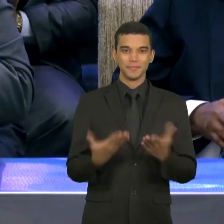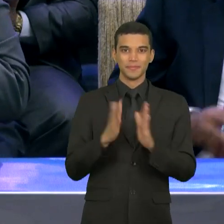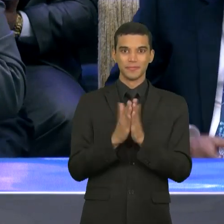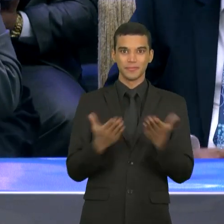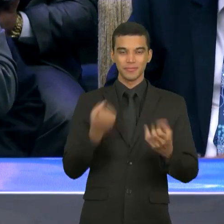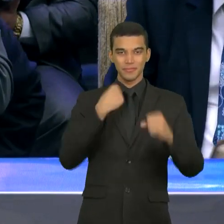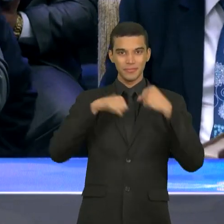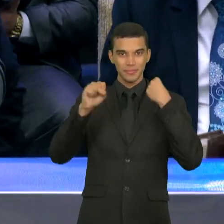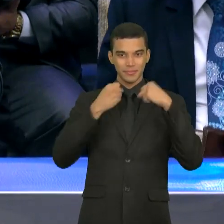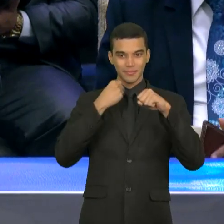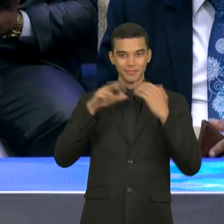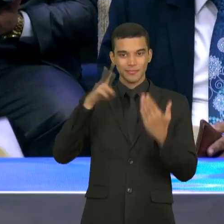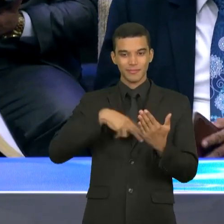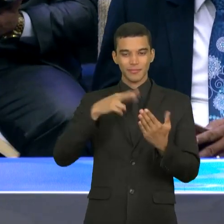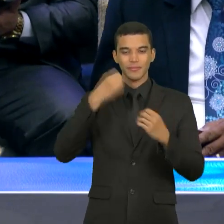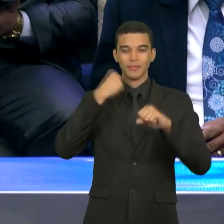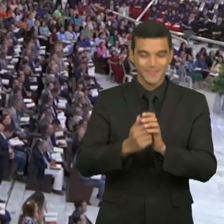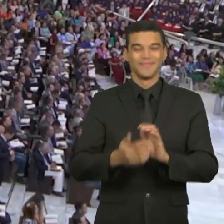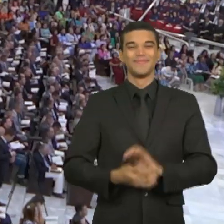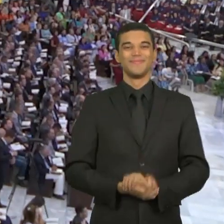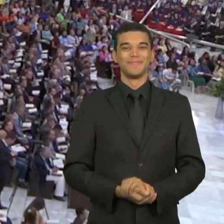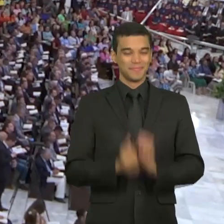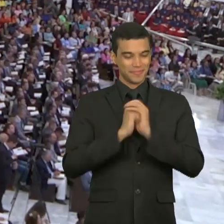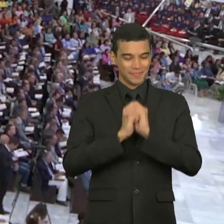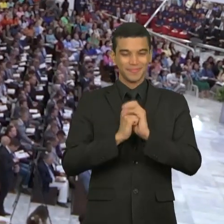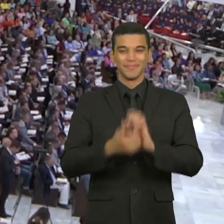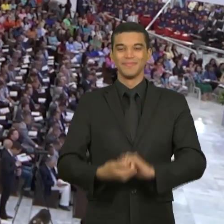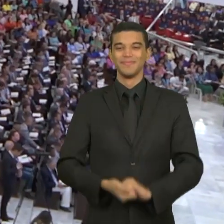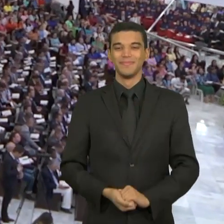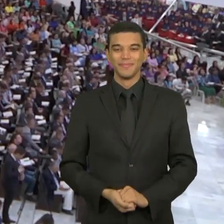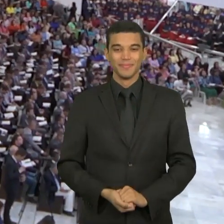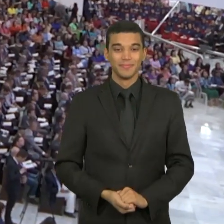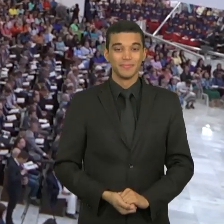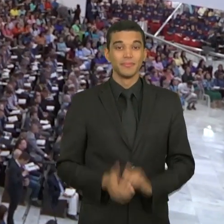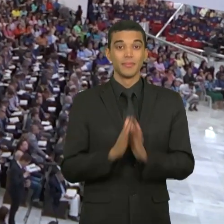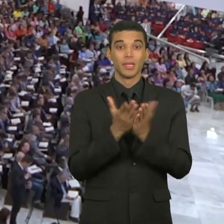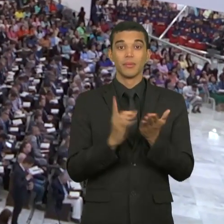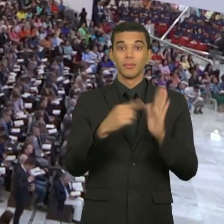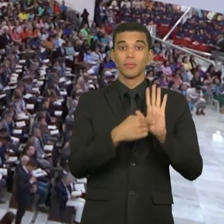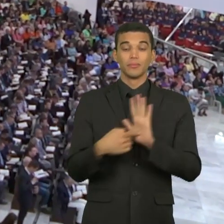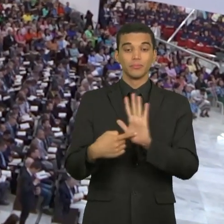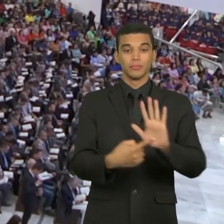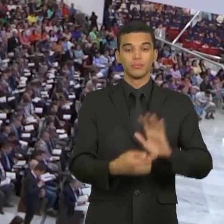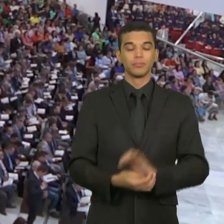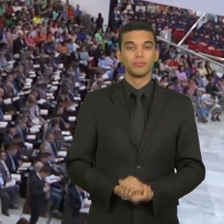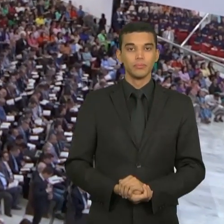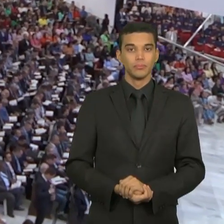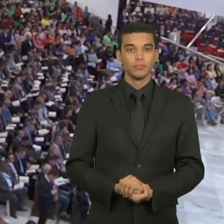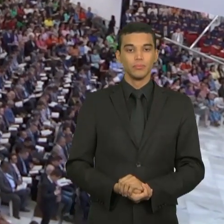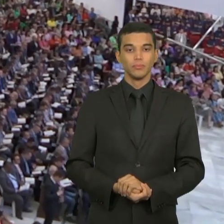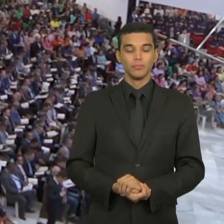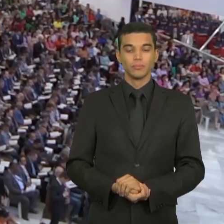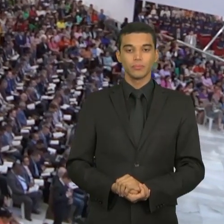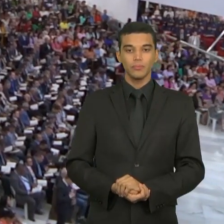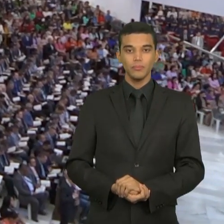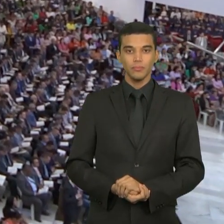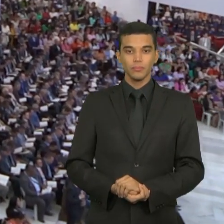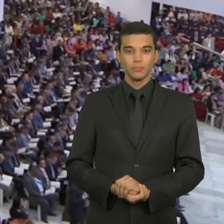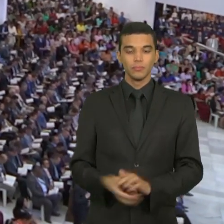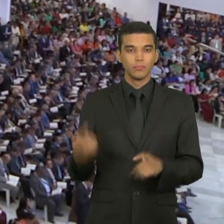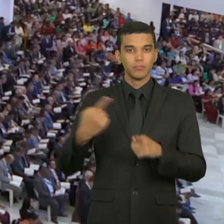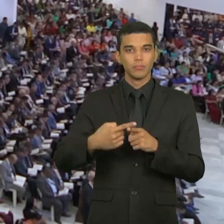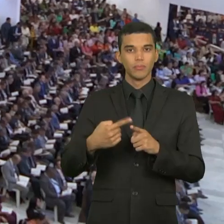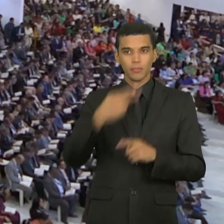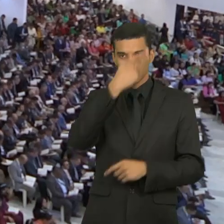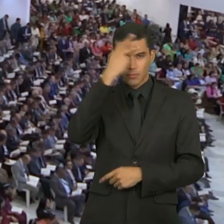2 e 3 diz assim a palavra de Deus porque Eis que os ímpios armam o arco põe